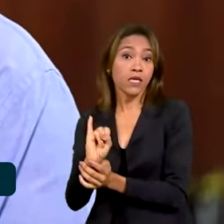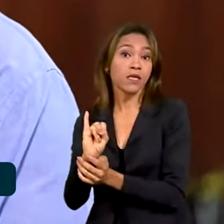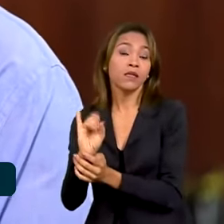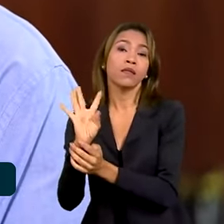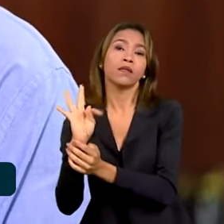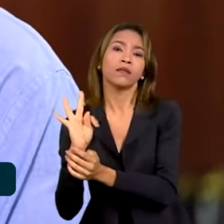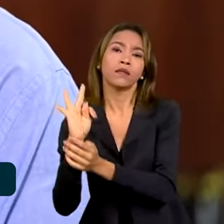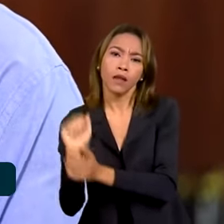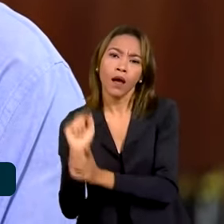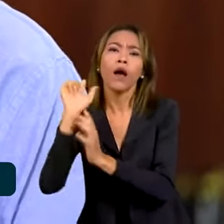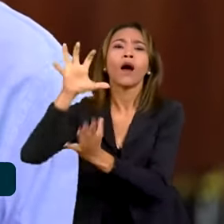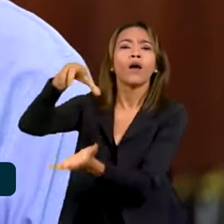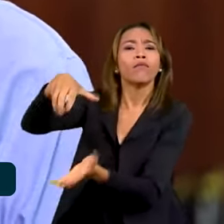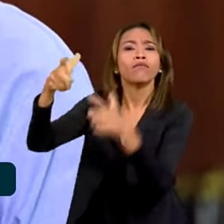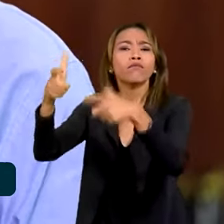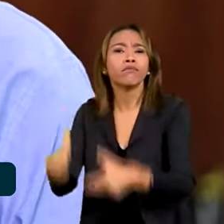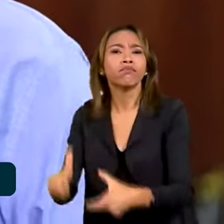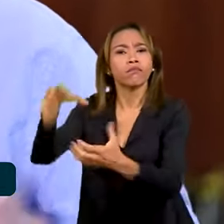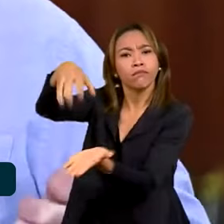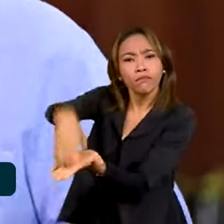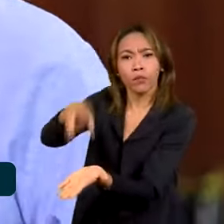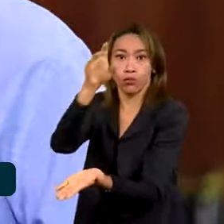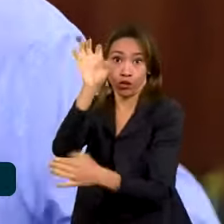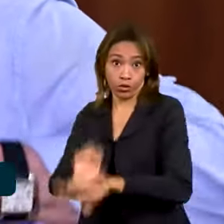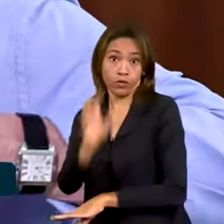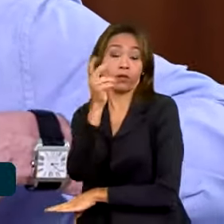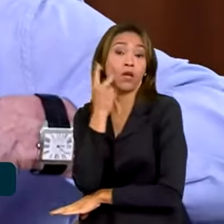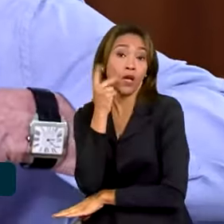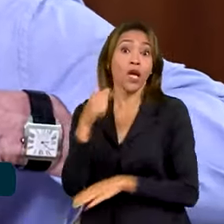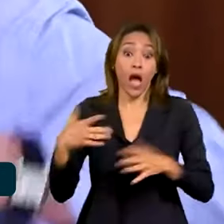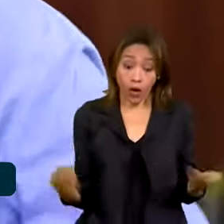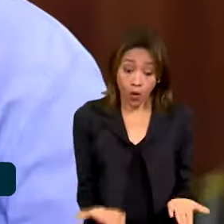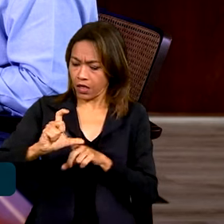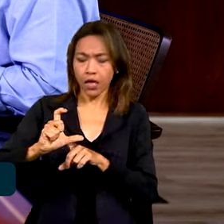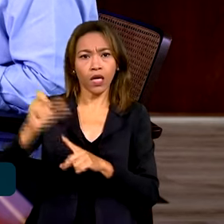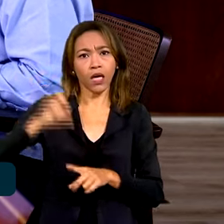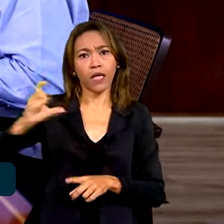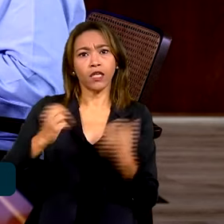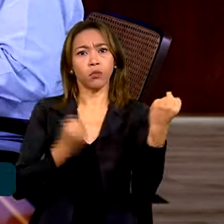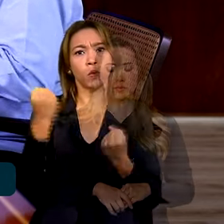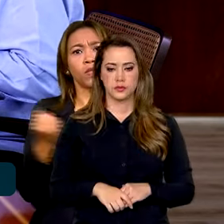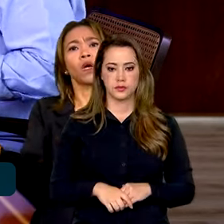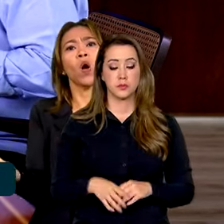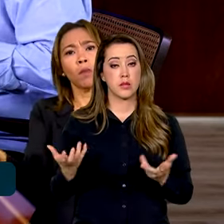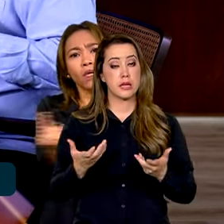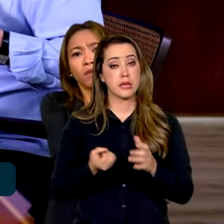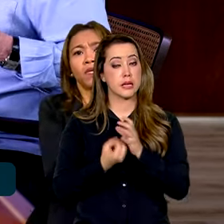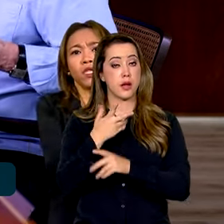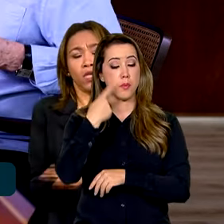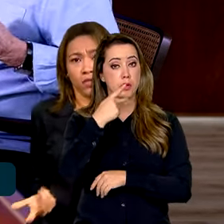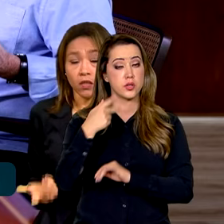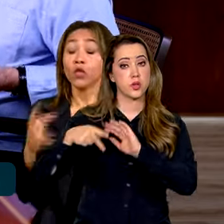país efetivamente, sabe, do presente, não é um país do futuro, é um país que vai acontecer agora. E disse que quer criar uma